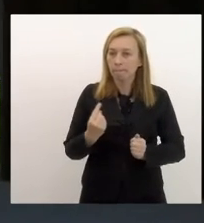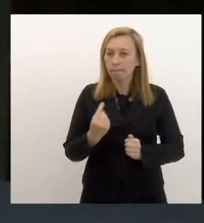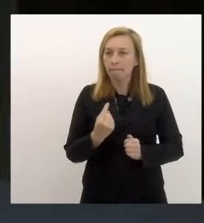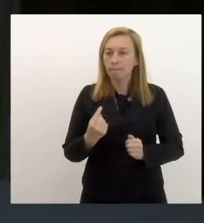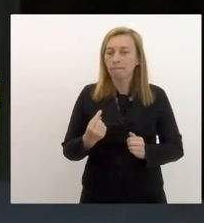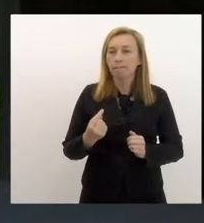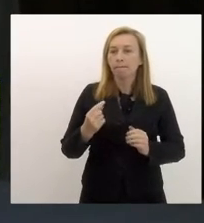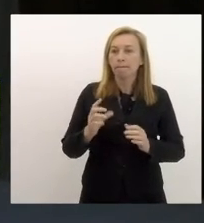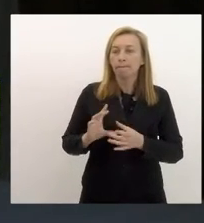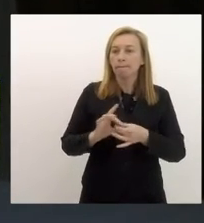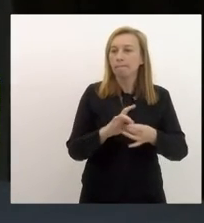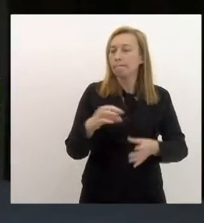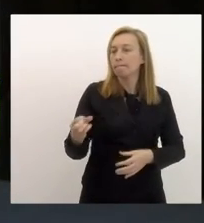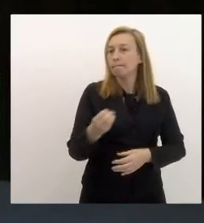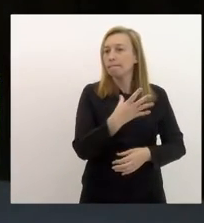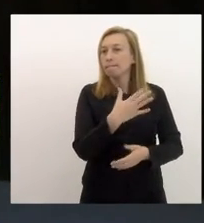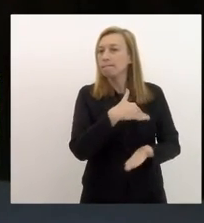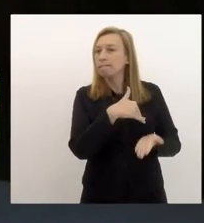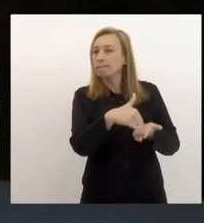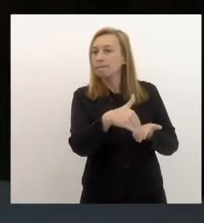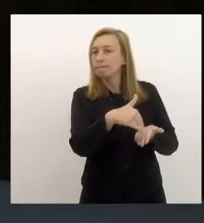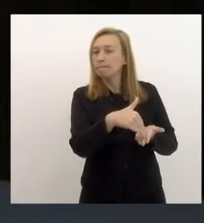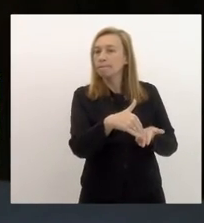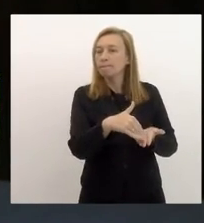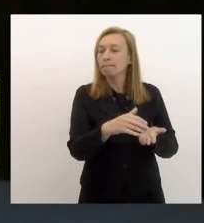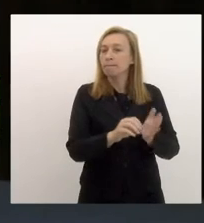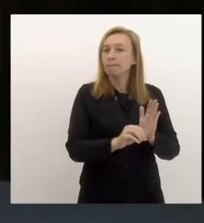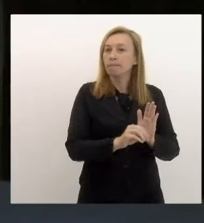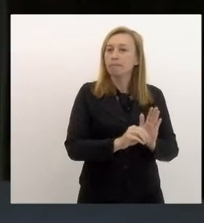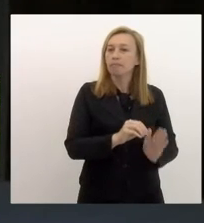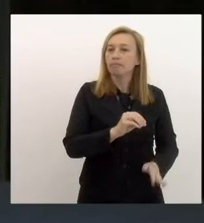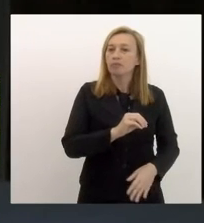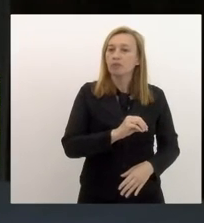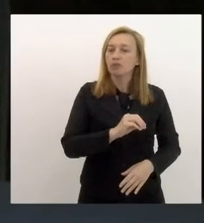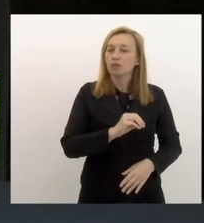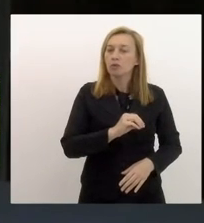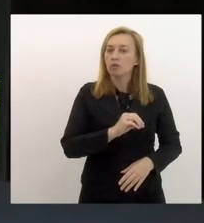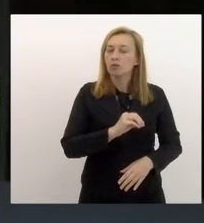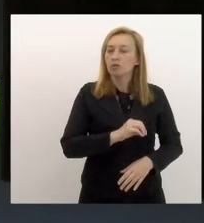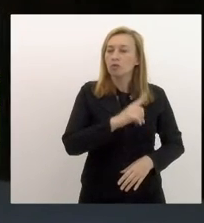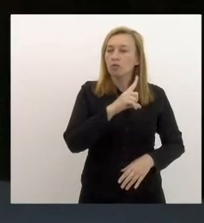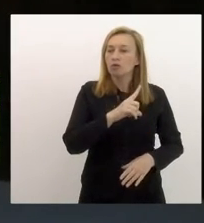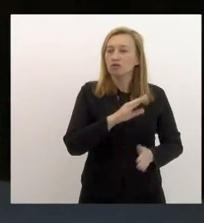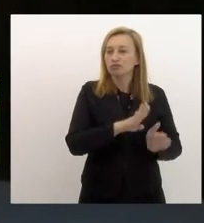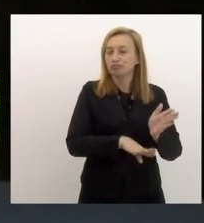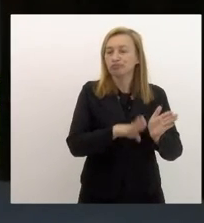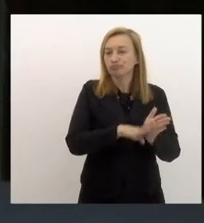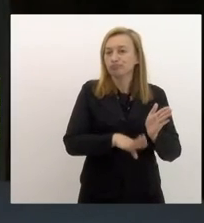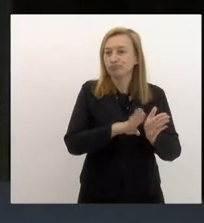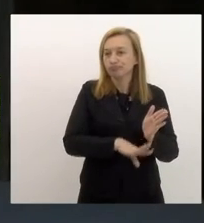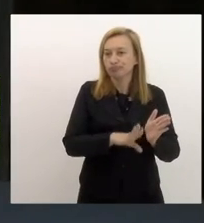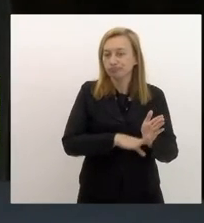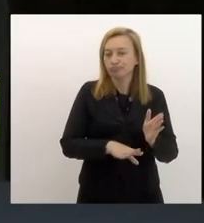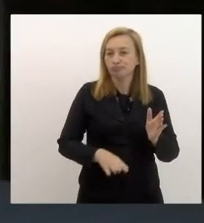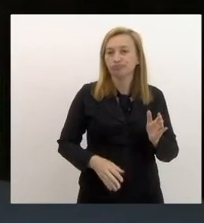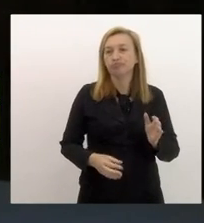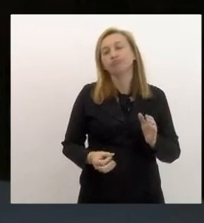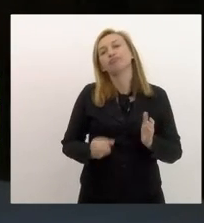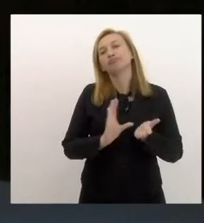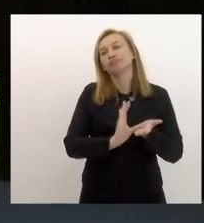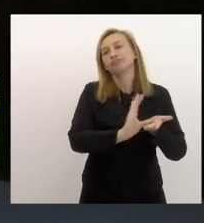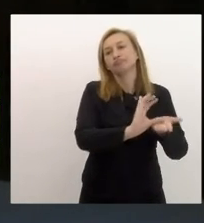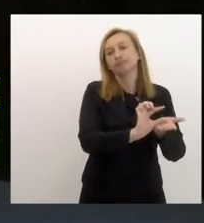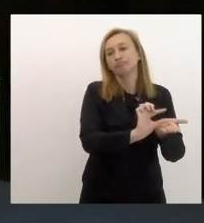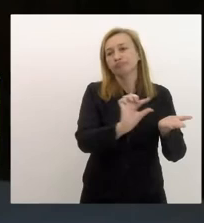migra para a nova secretaria ou seja não aumento de despesa na visão orçamentária aquele orçamento que ela ação orçamentária